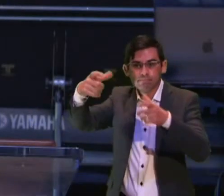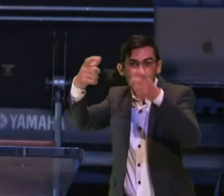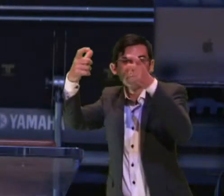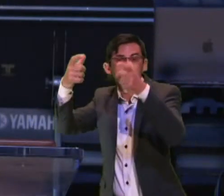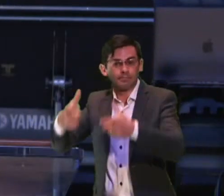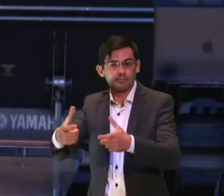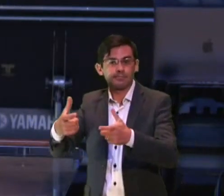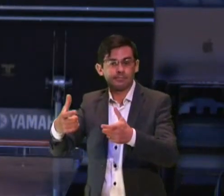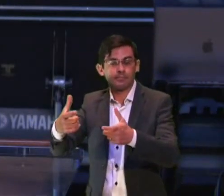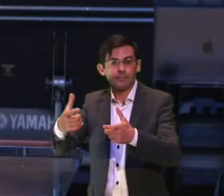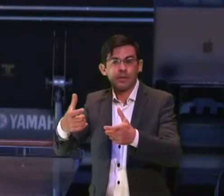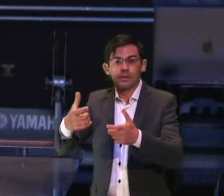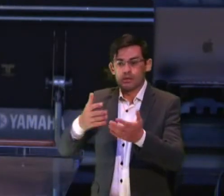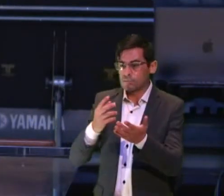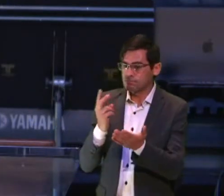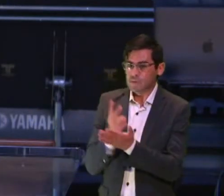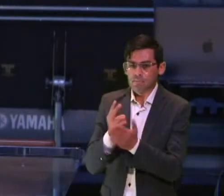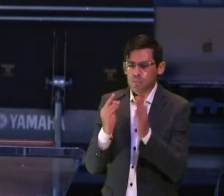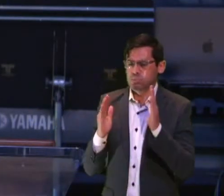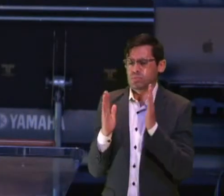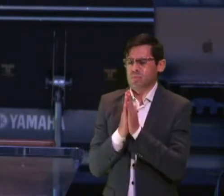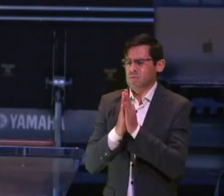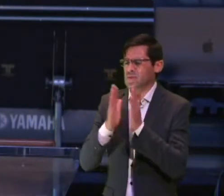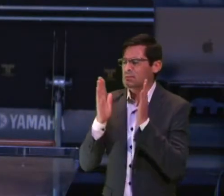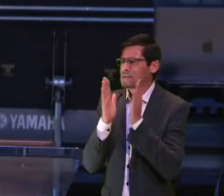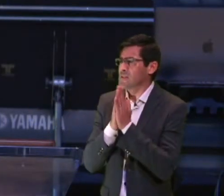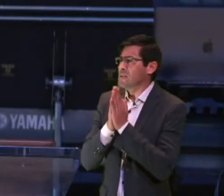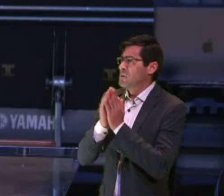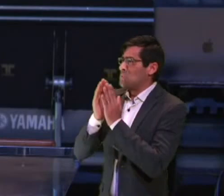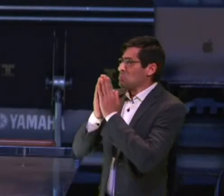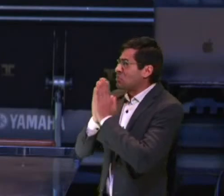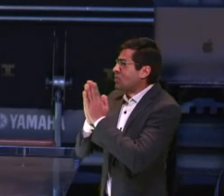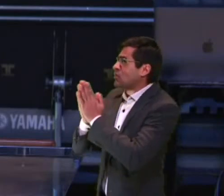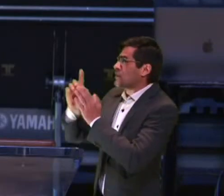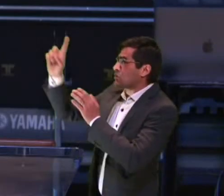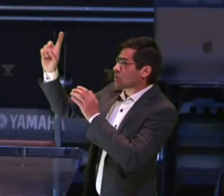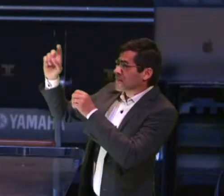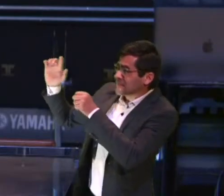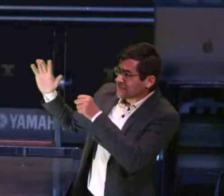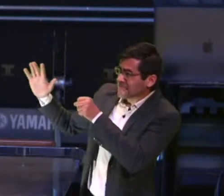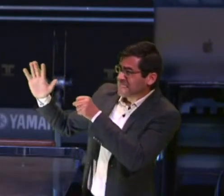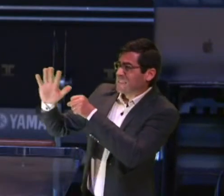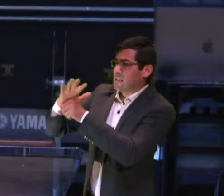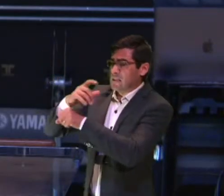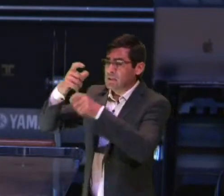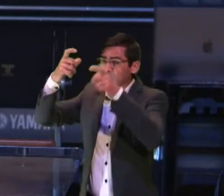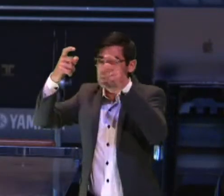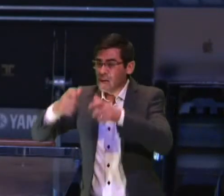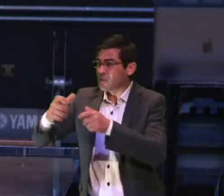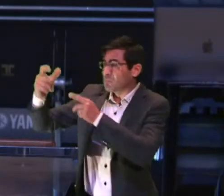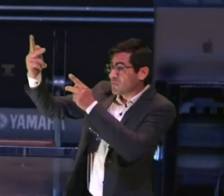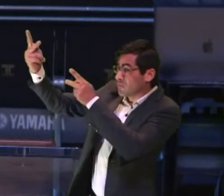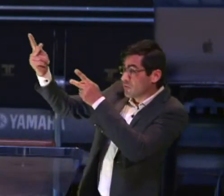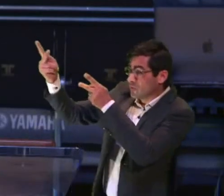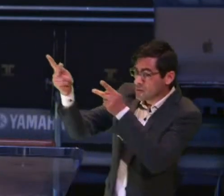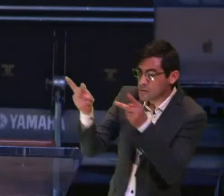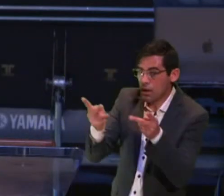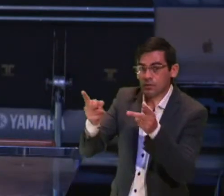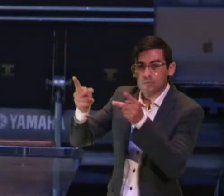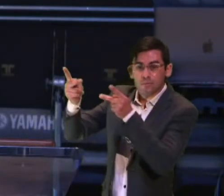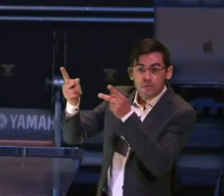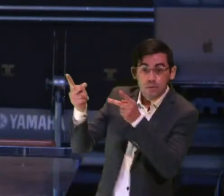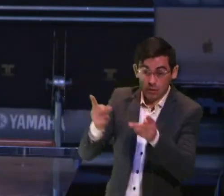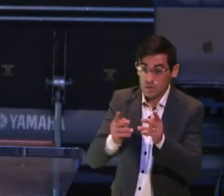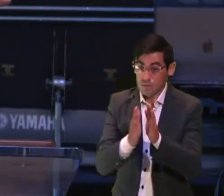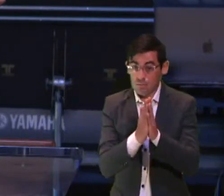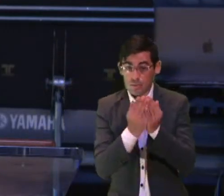lugar. E à medida que eles oram assim, Deus começa a derramar graça. Deus começa a os visitar. E aí a